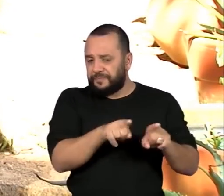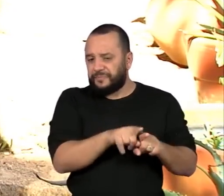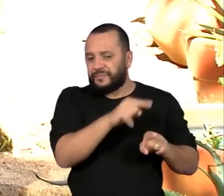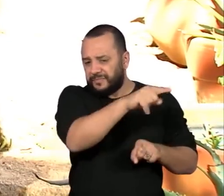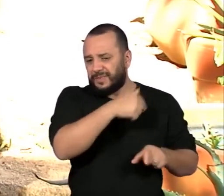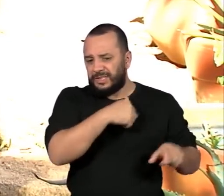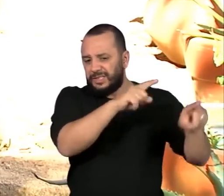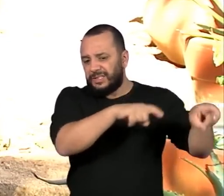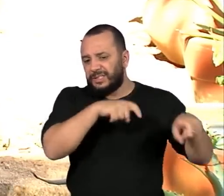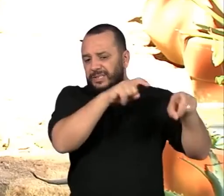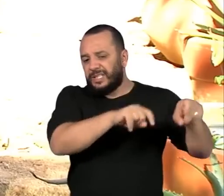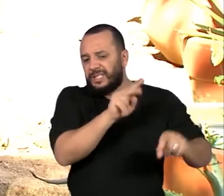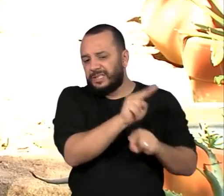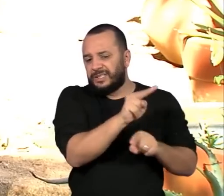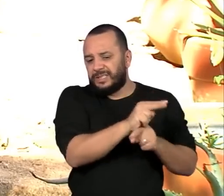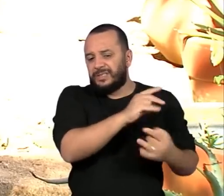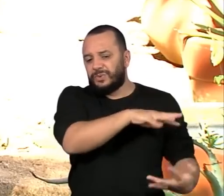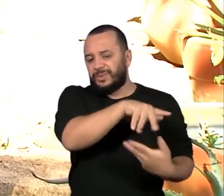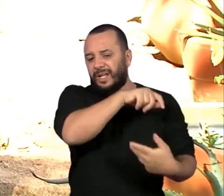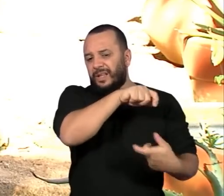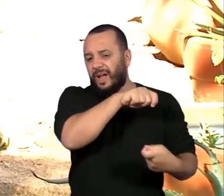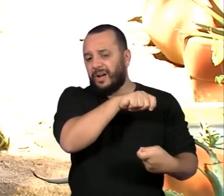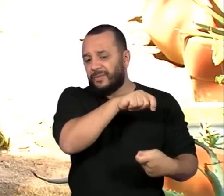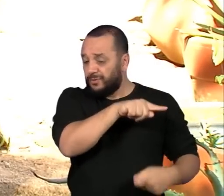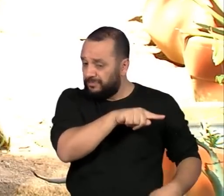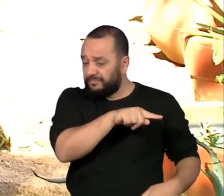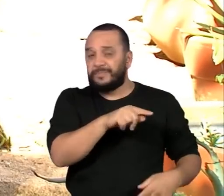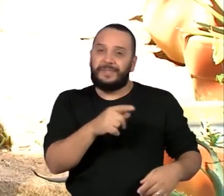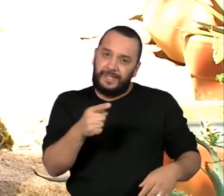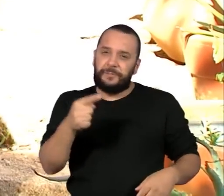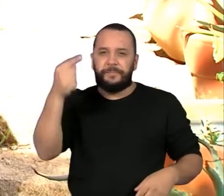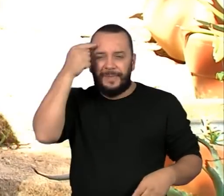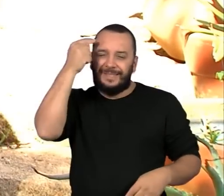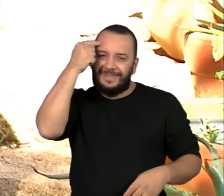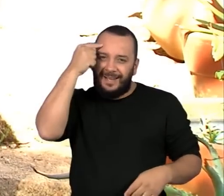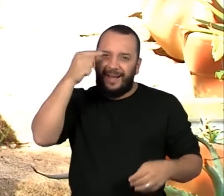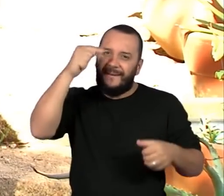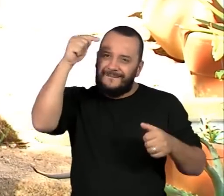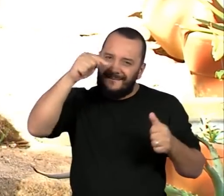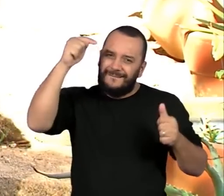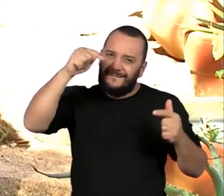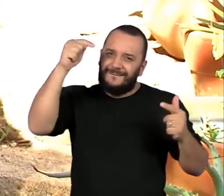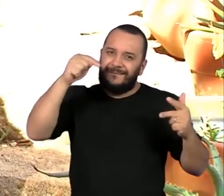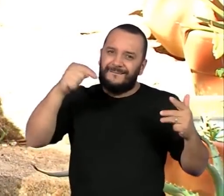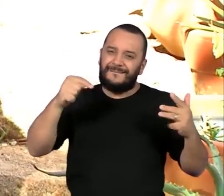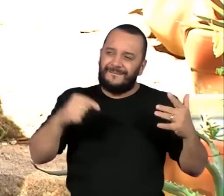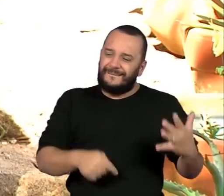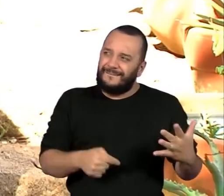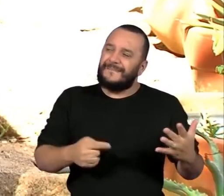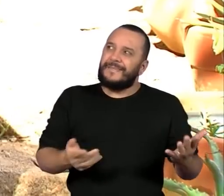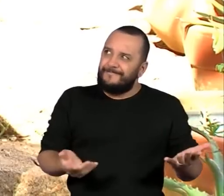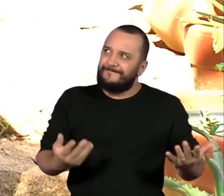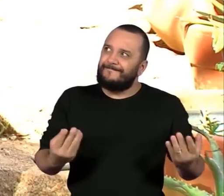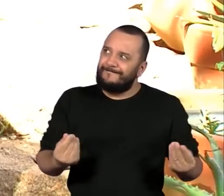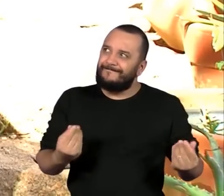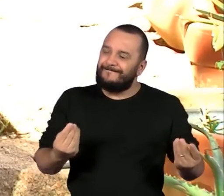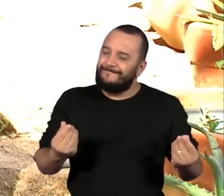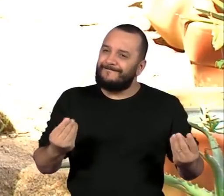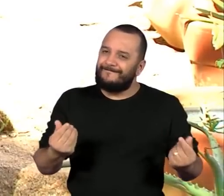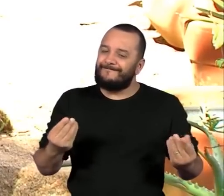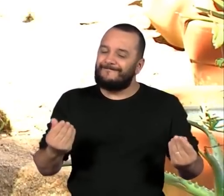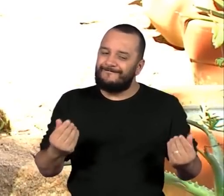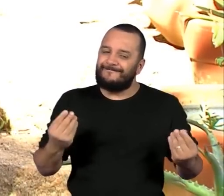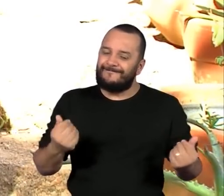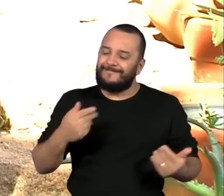ela preserva o solo ao invés de destruir. Então eu acho que quando a gente começa a unir tudo isso, a